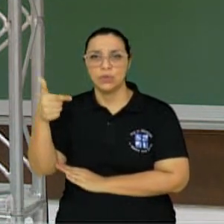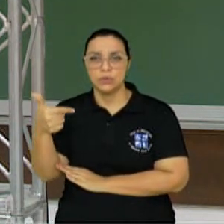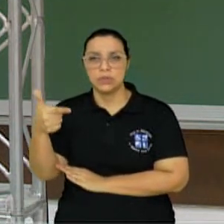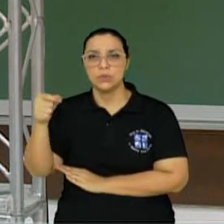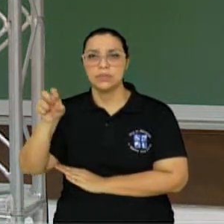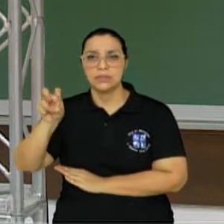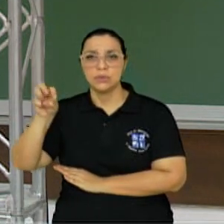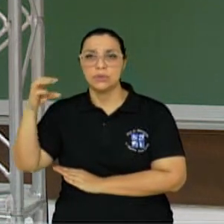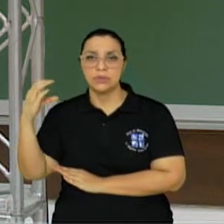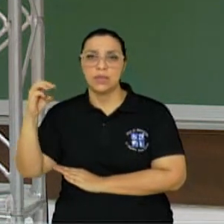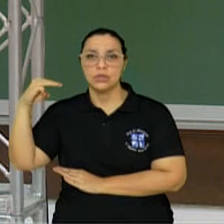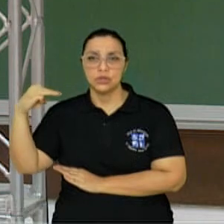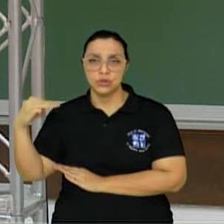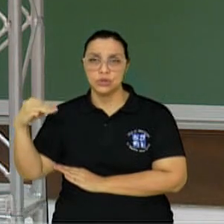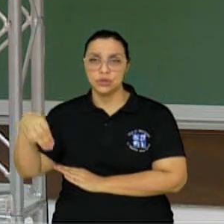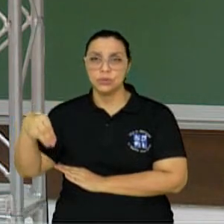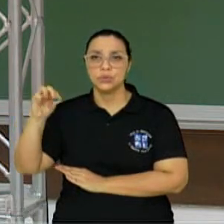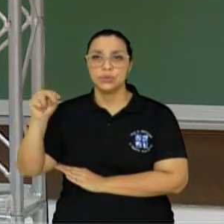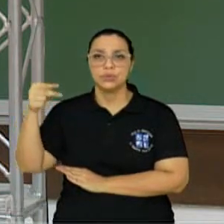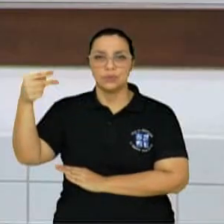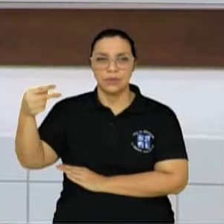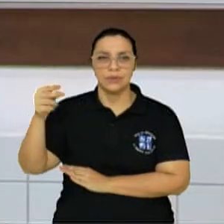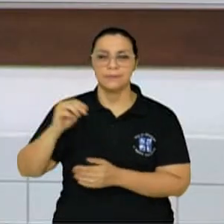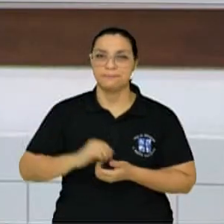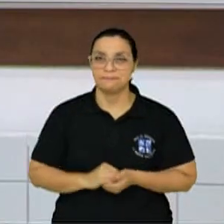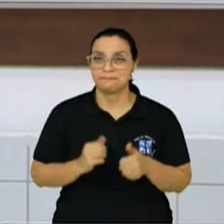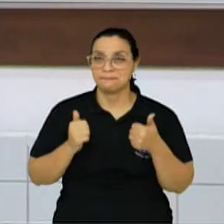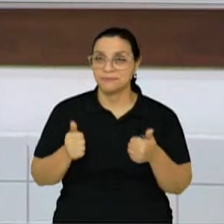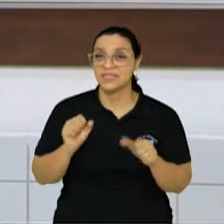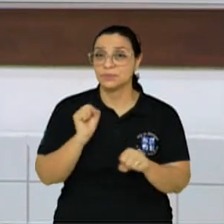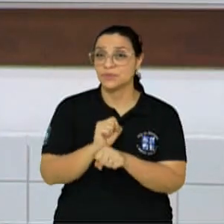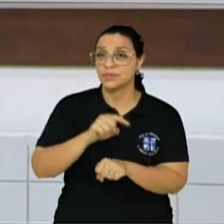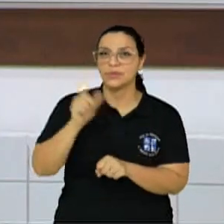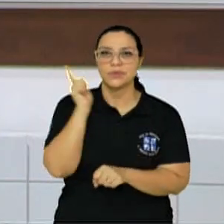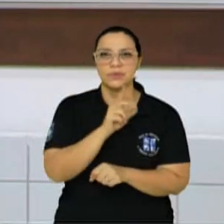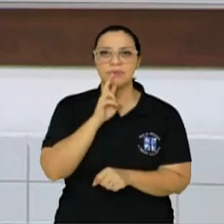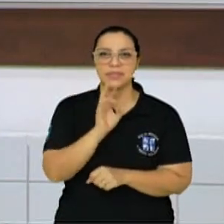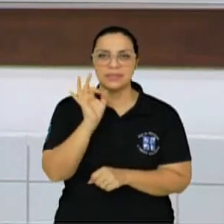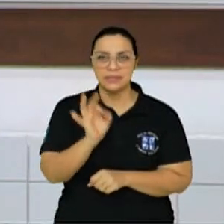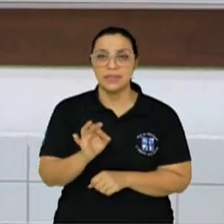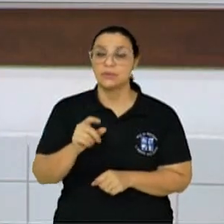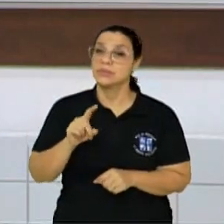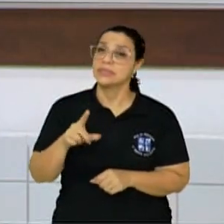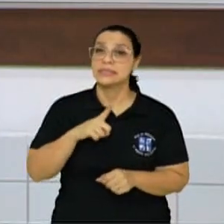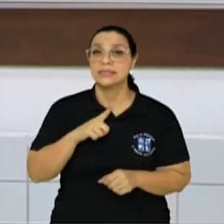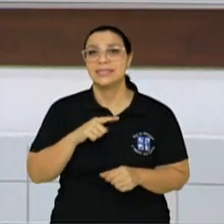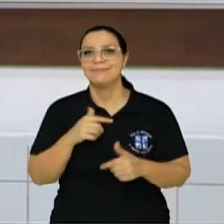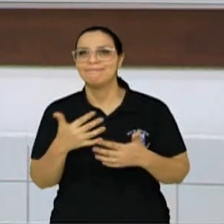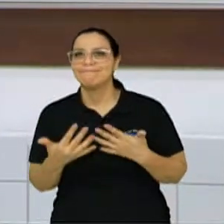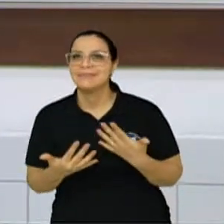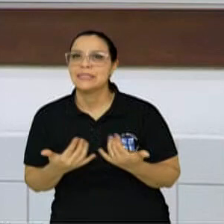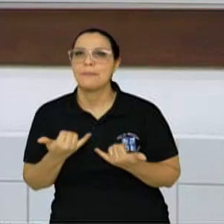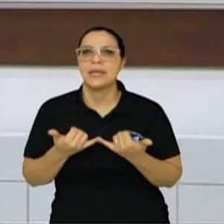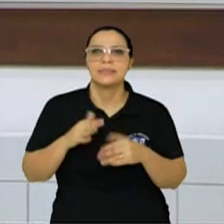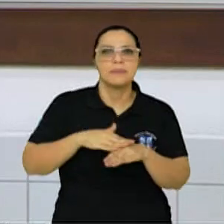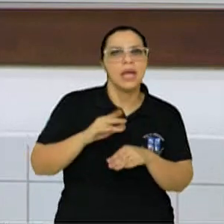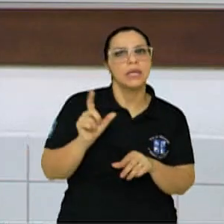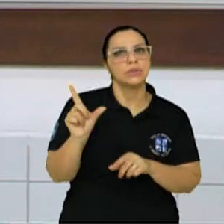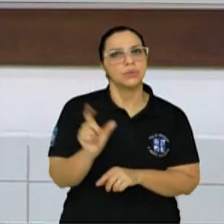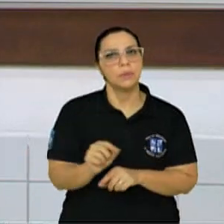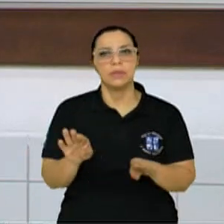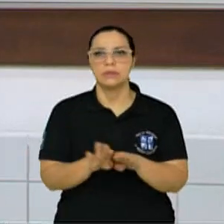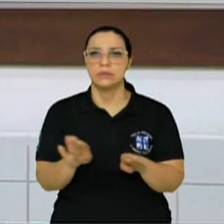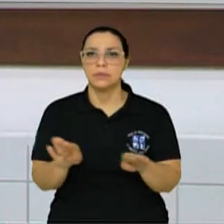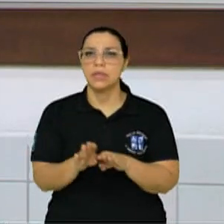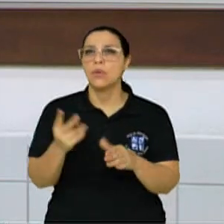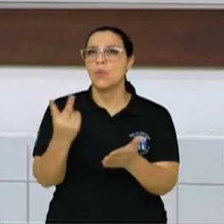1.373,205 centímetros quadrados. Ok? Espero que vocês tenham acertado aí. Se der um pouquinho para cima, um pouquinho para baixo, não tem problema,